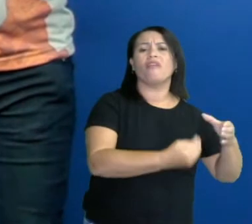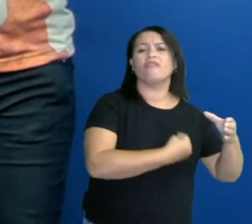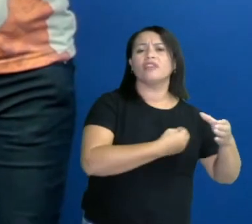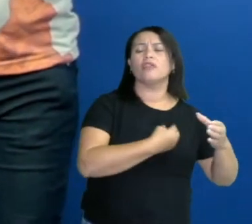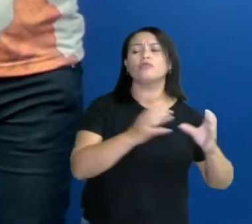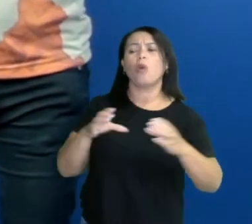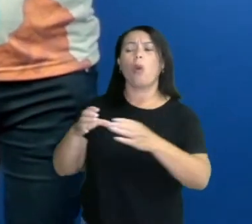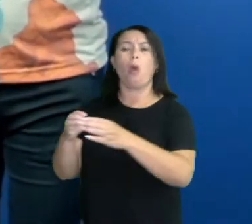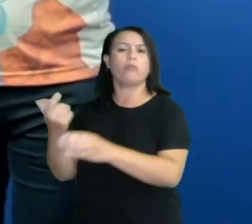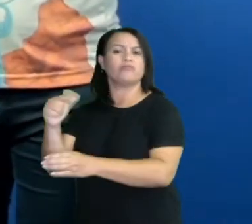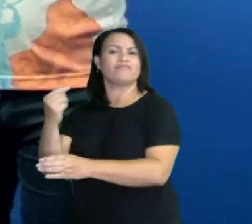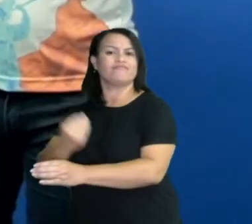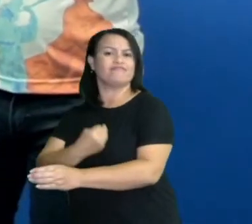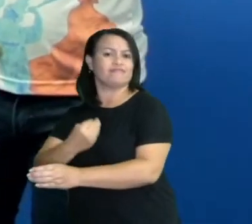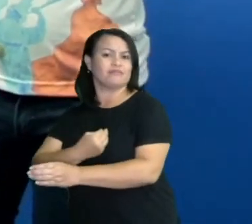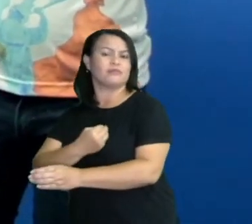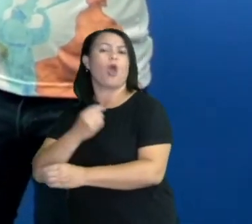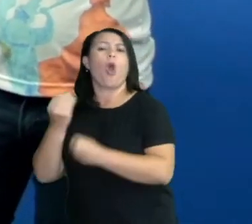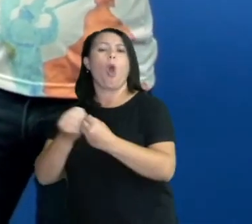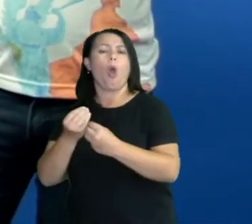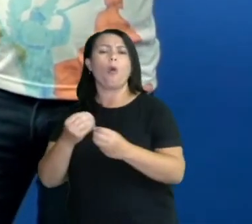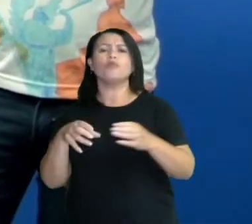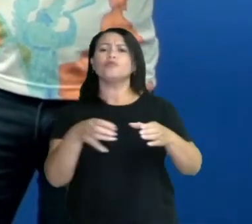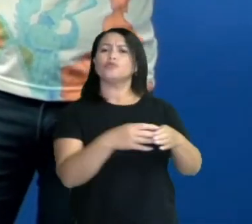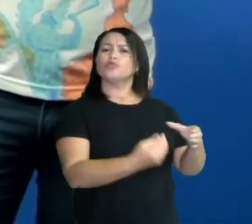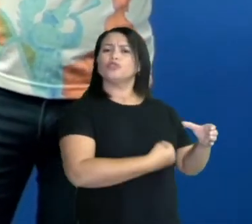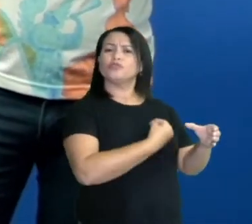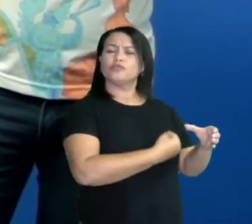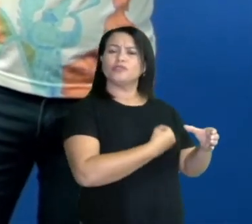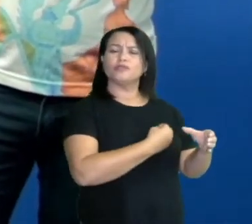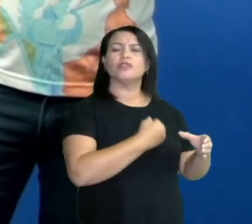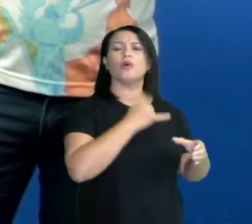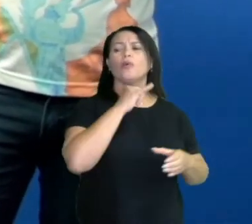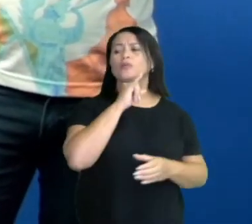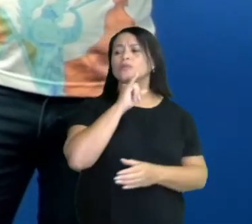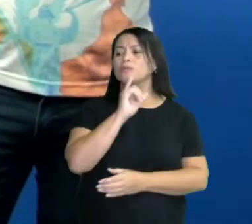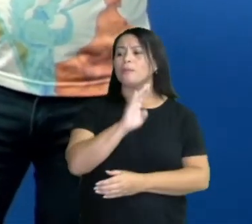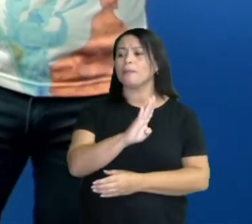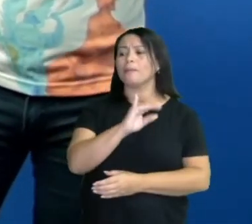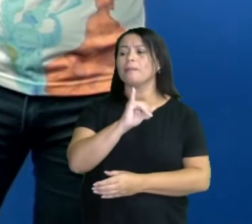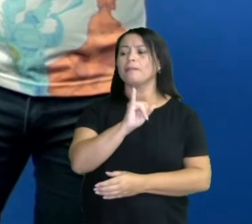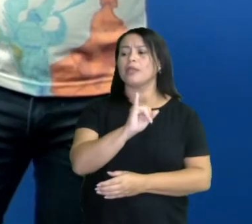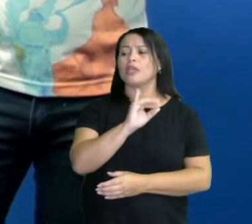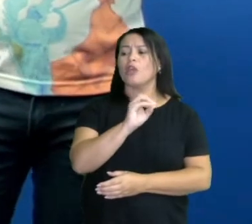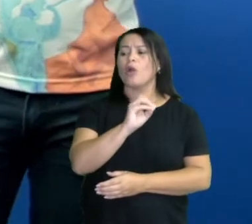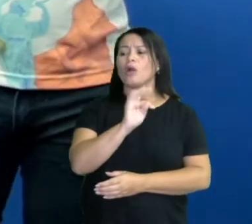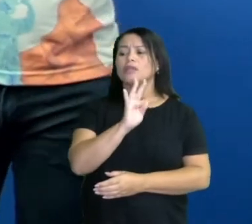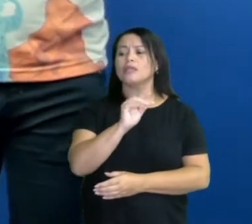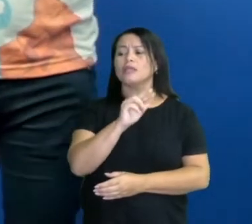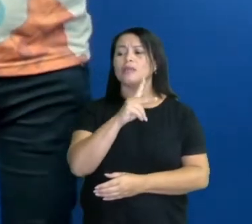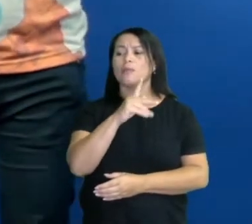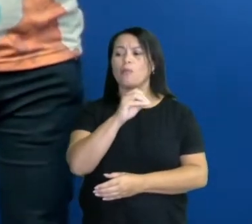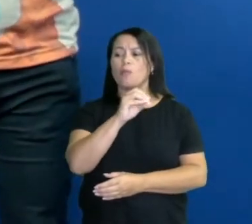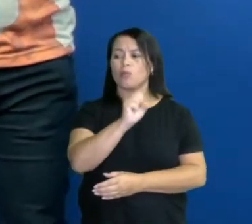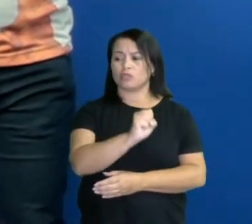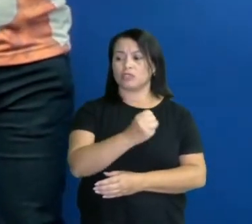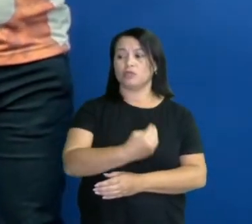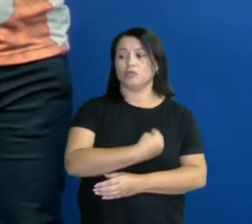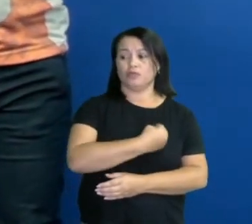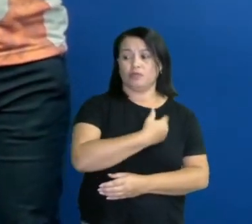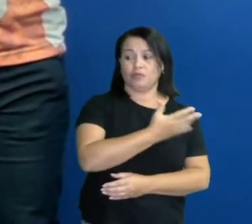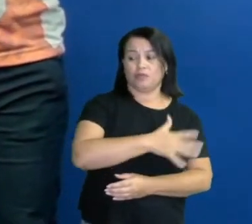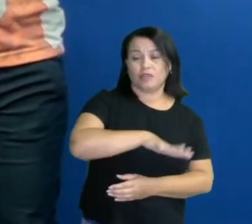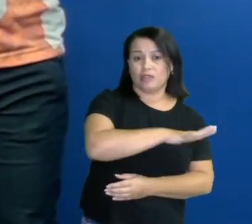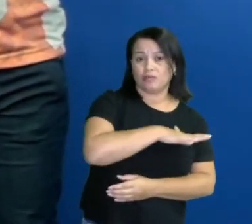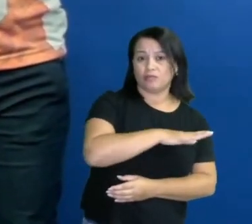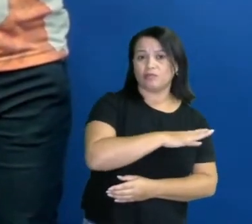Esses fatores vivos são chamados de fatores bióticos. Bio quer dizer vida. Então, são fatores vivos,